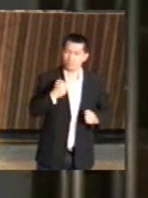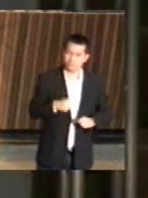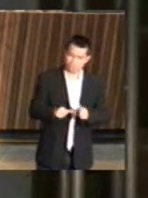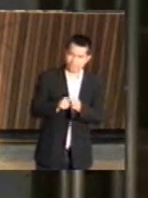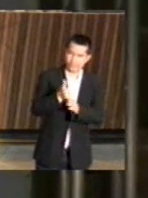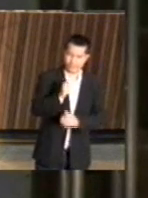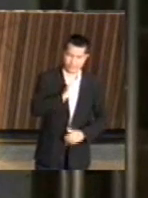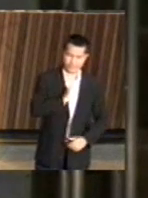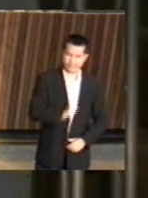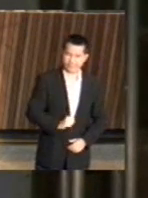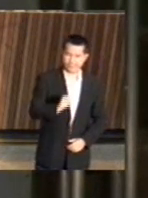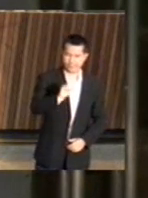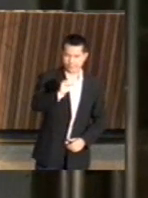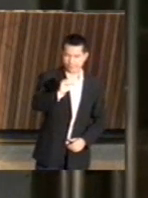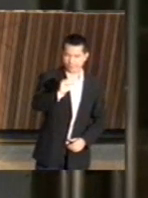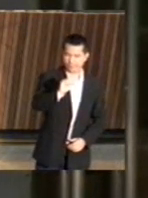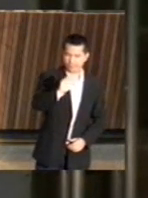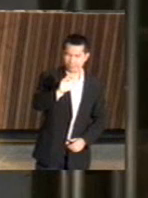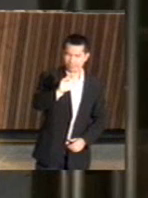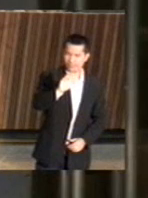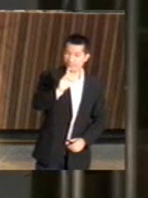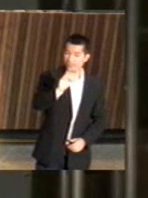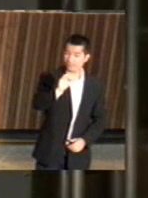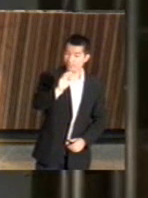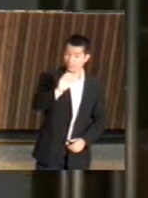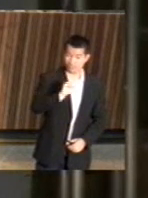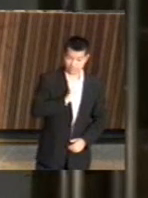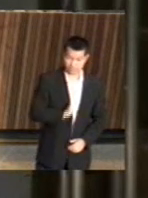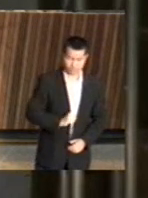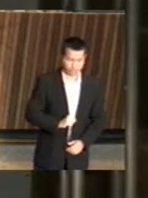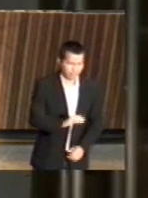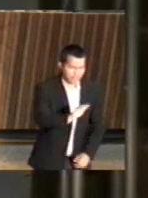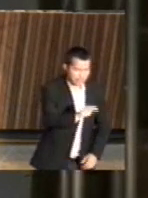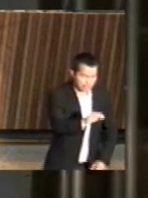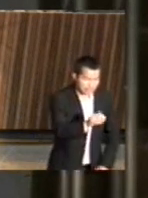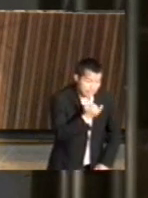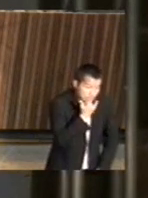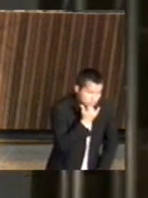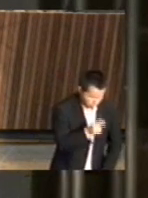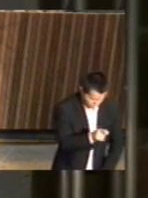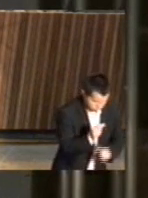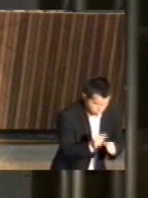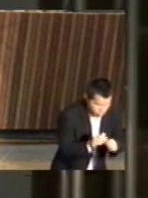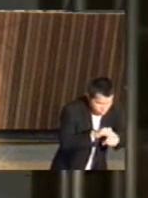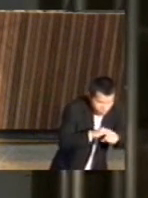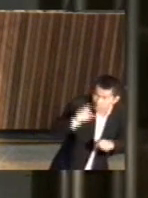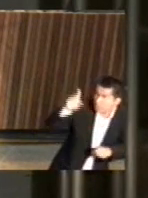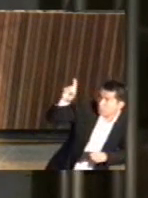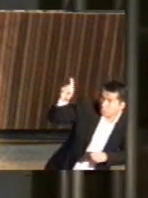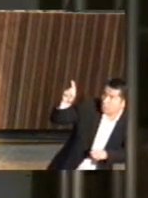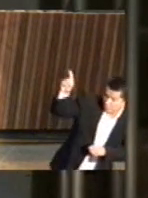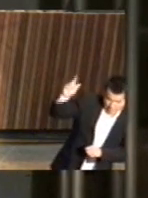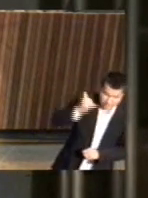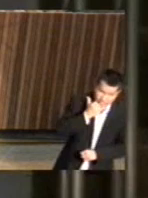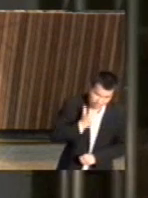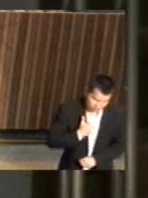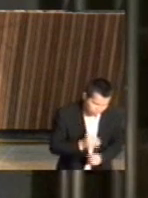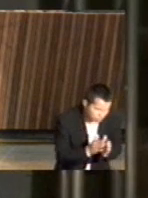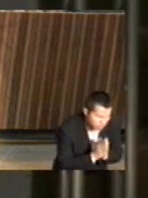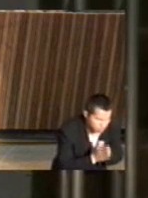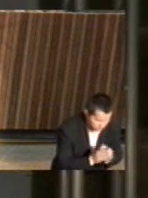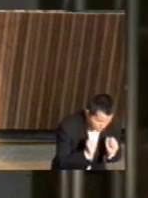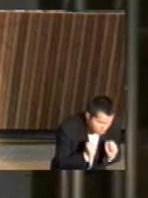Porque a oferta daquele tempo que esse texto está falando não era dinheiro, era um animalzinho morto, que seria